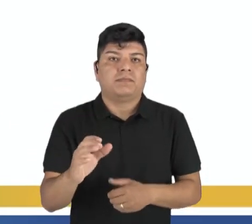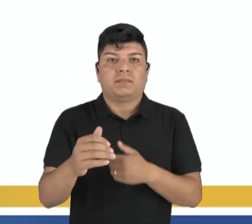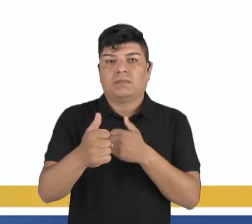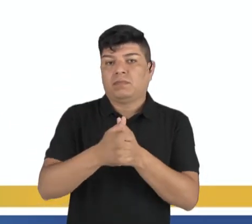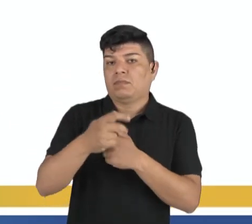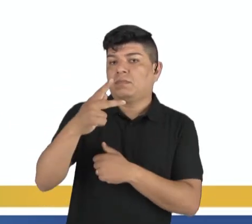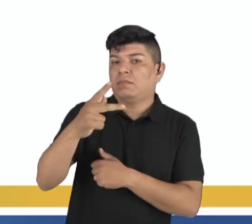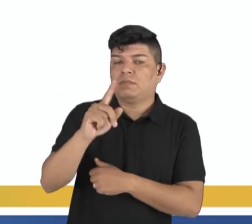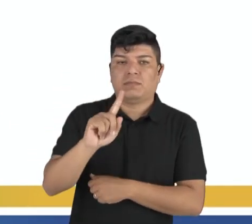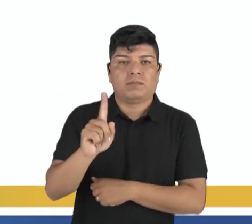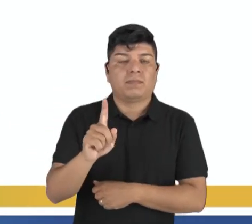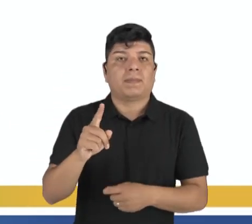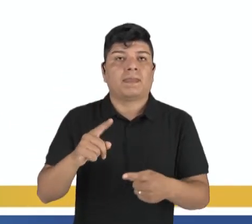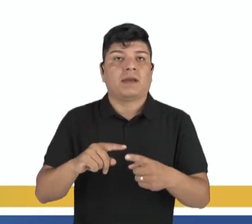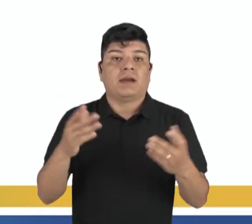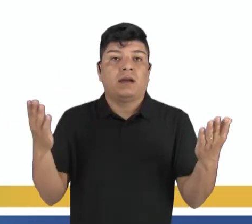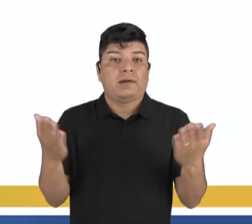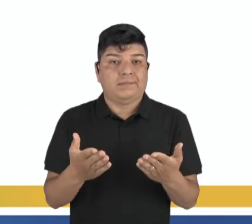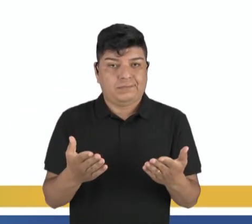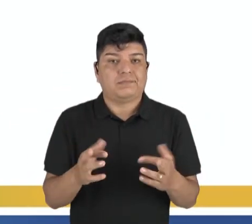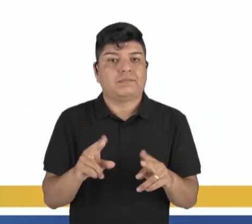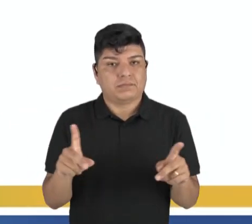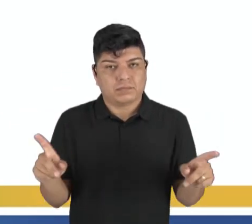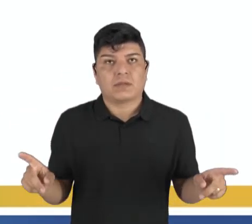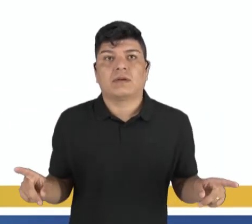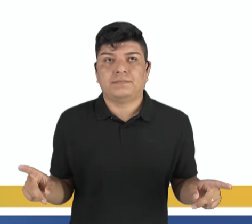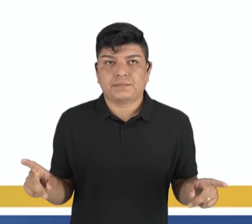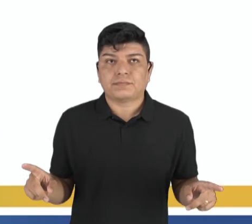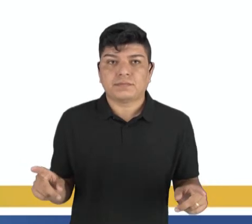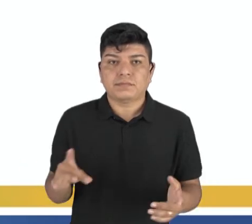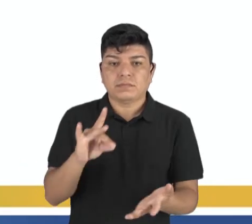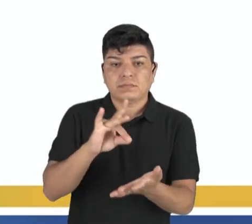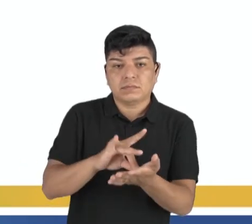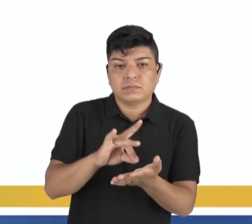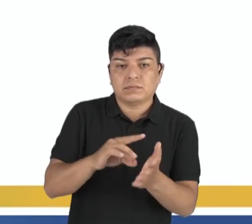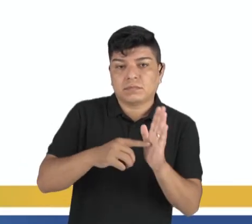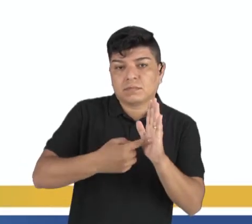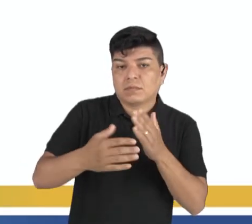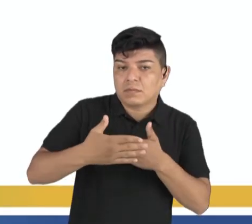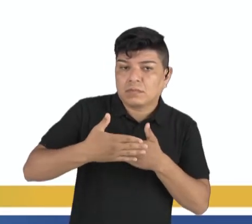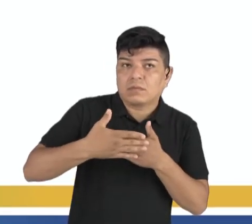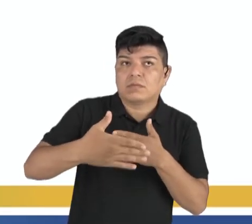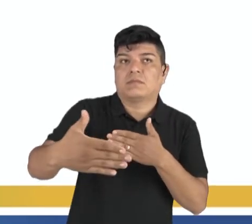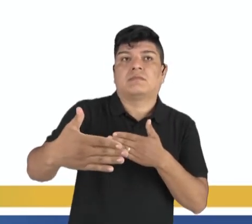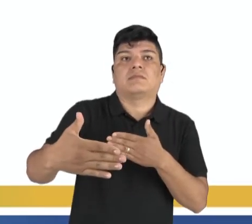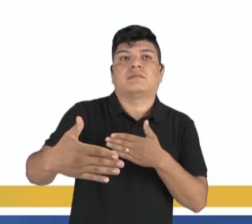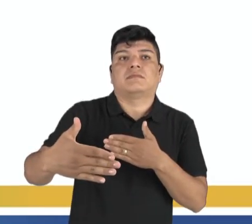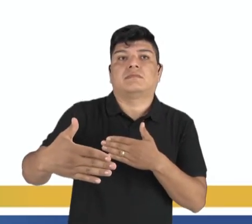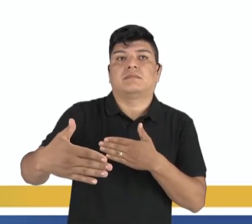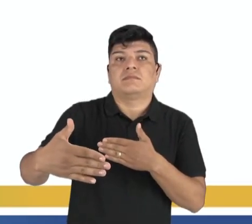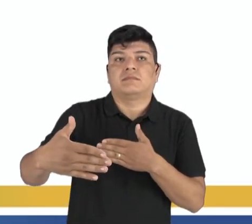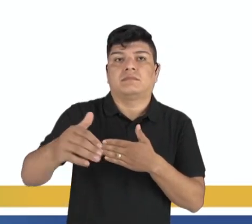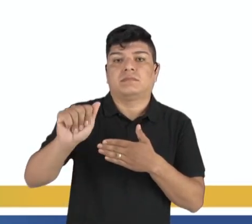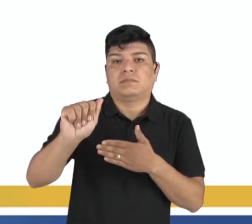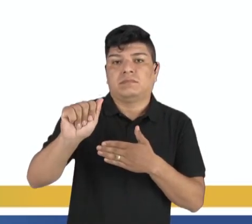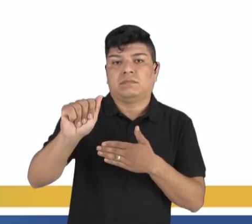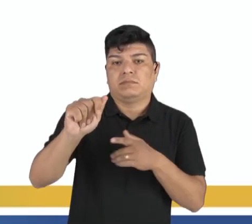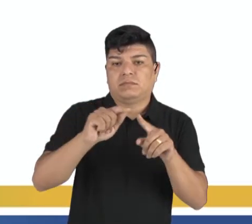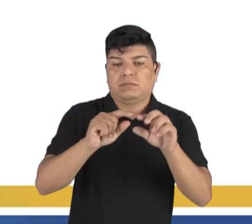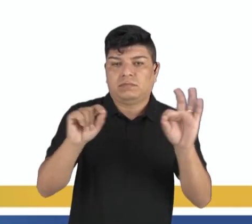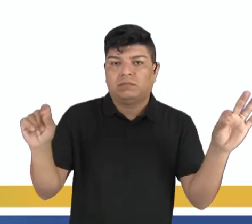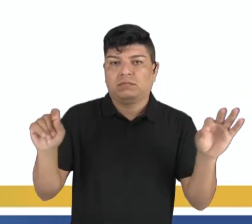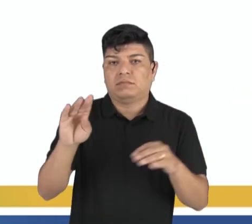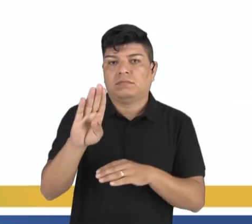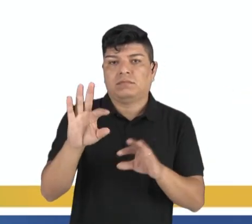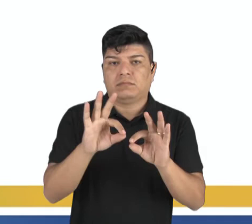P agora eu estou rotacionando Nelly o ponto original a partida vai ser a partir do a linha